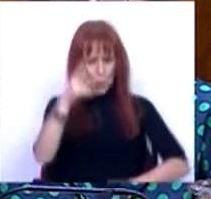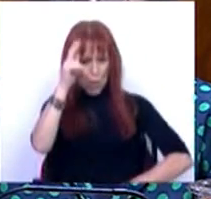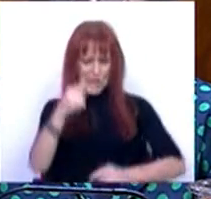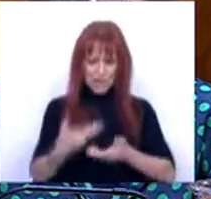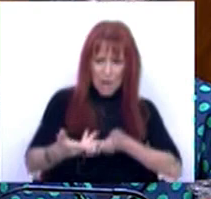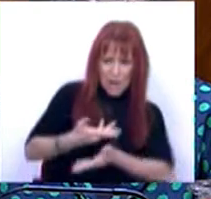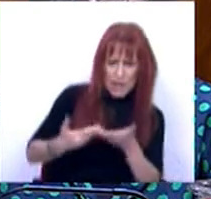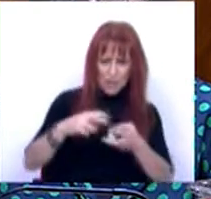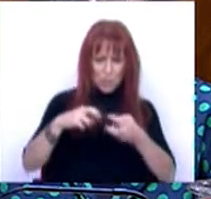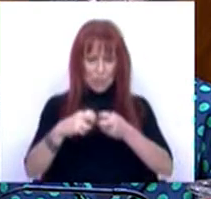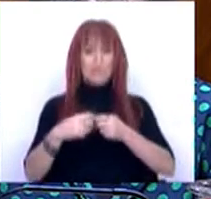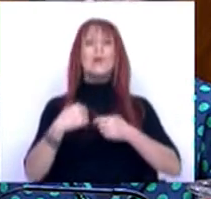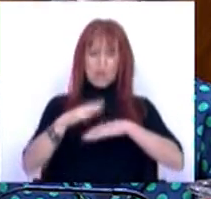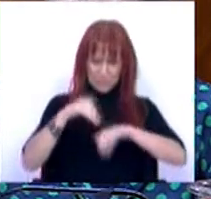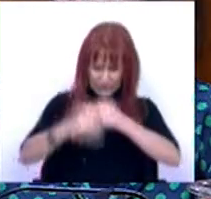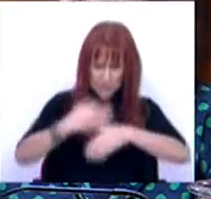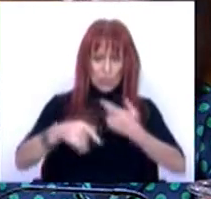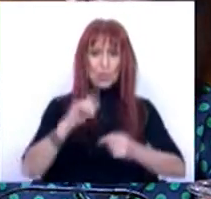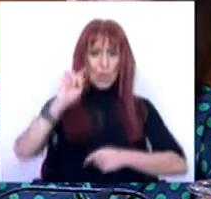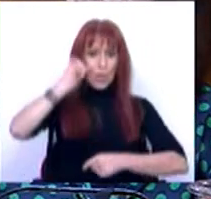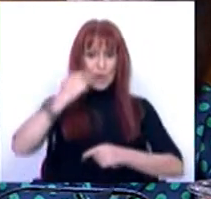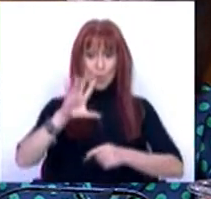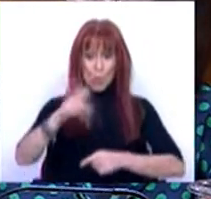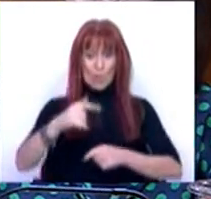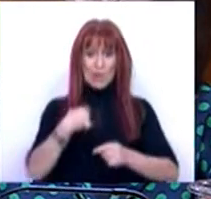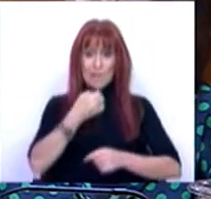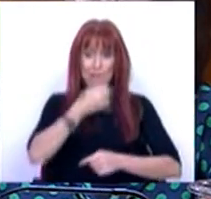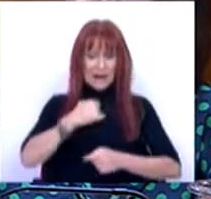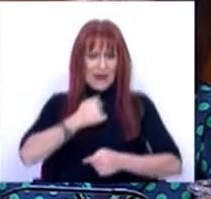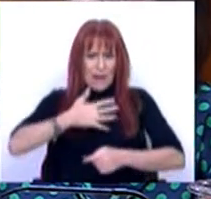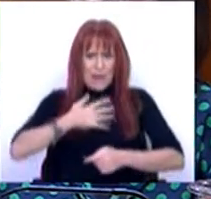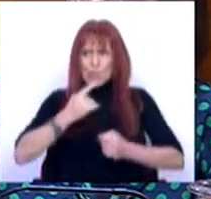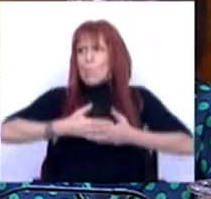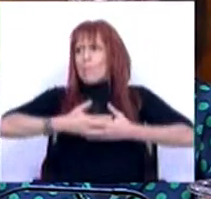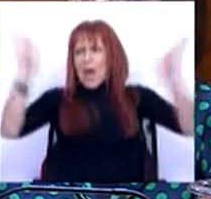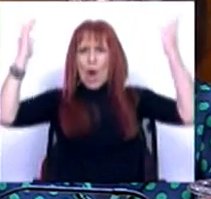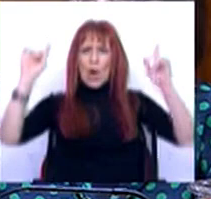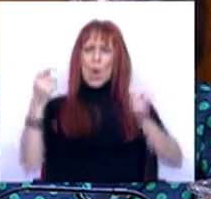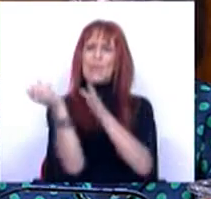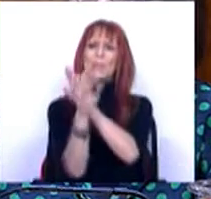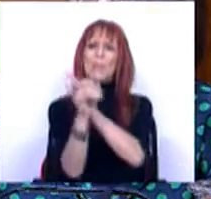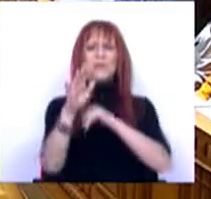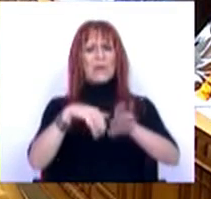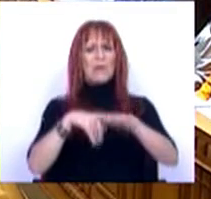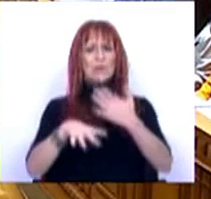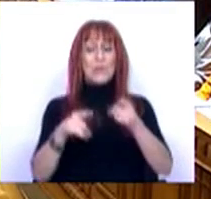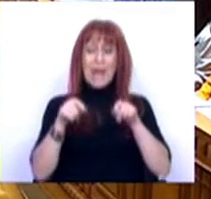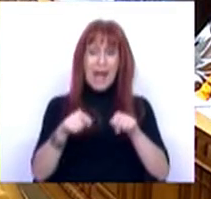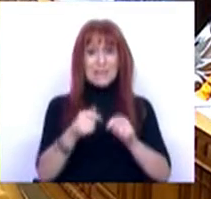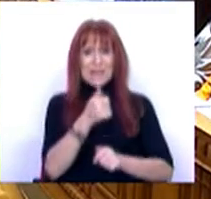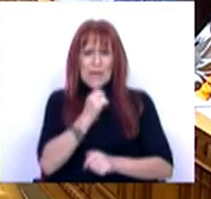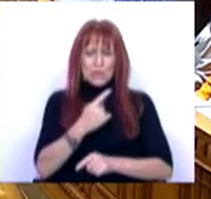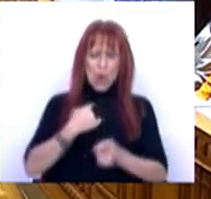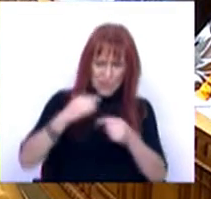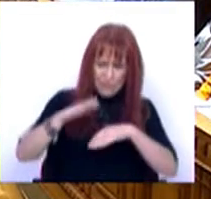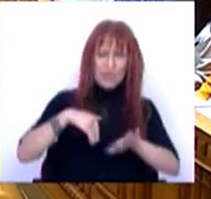coragem, de lidar com eles, e é isso que nós estamos a fazer. O prejuízo para o país de perder aquela empresa era muito maior do que a injeção que estamos a fazer. E essa foi uma decisão